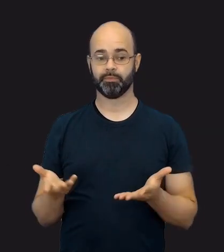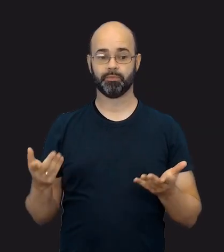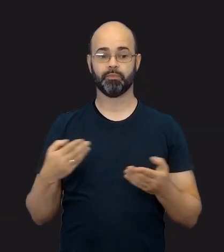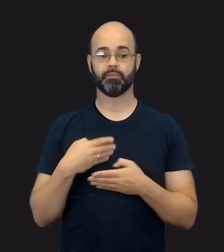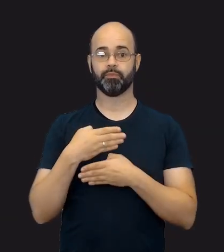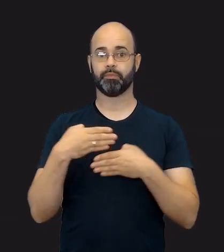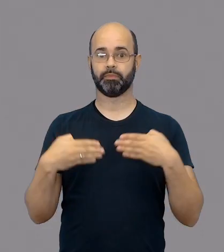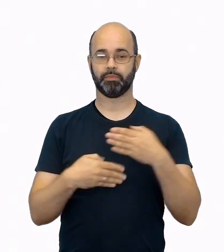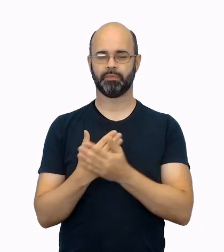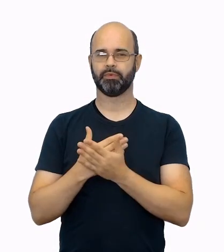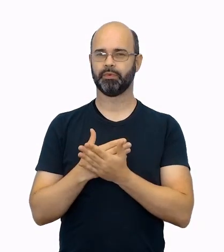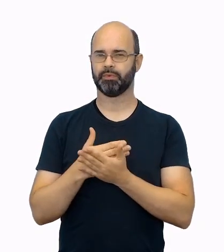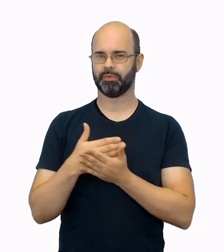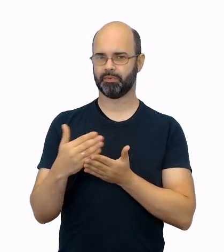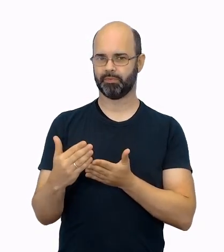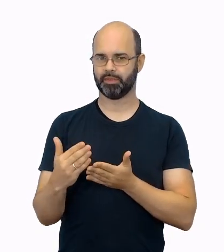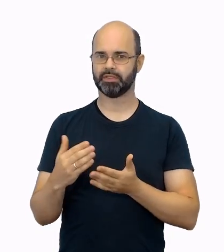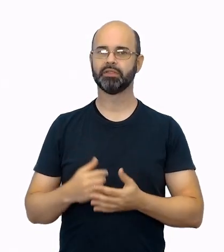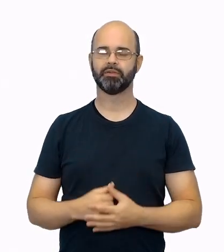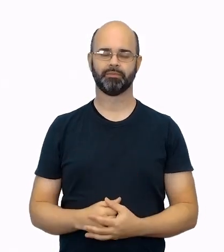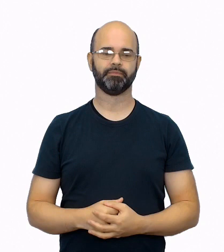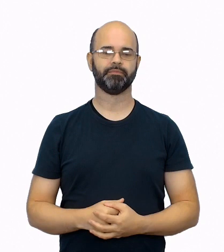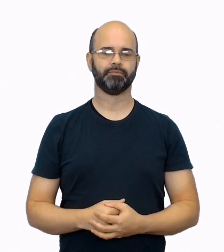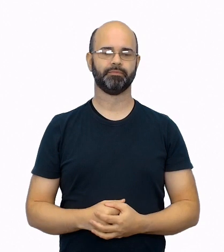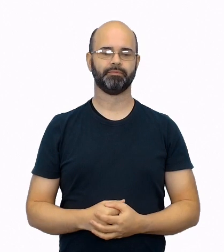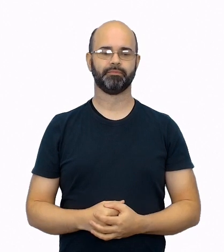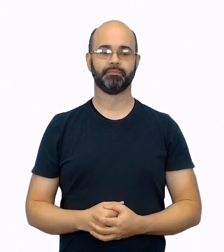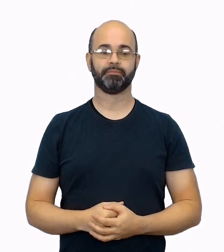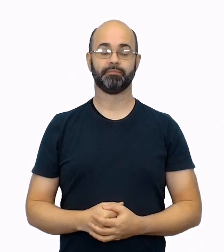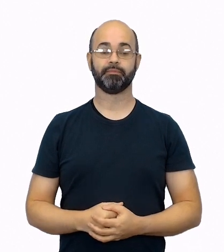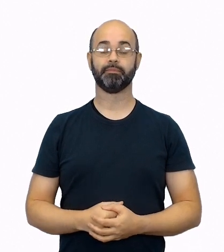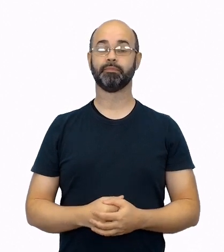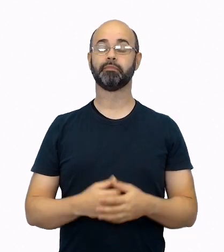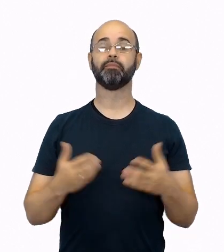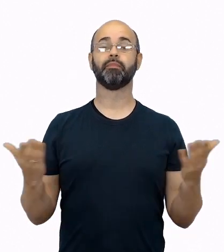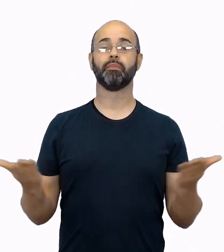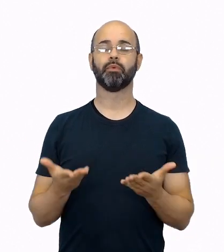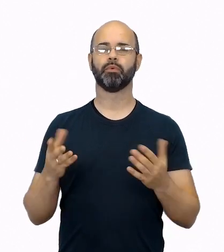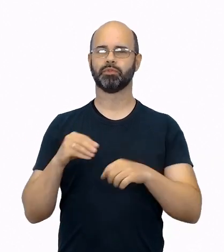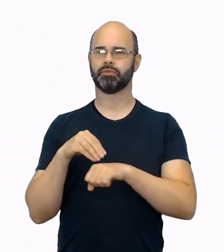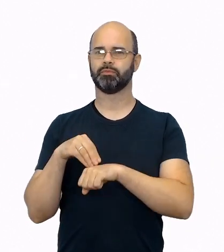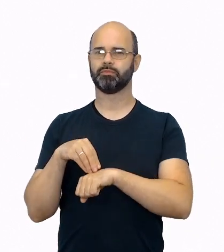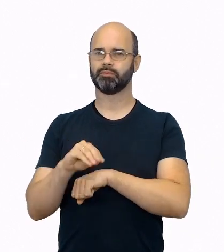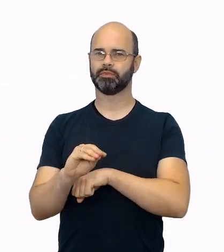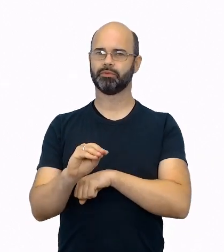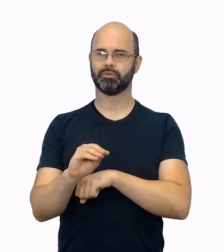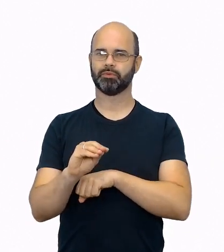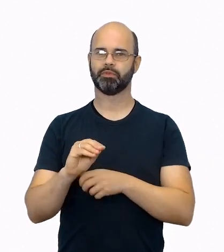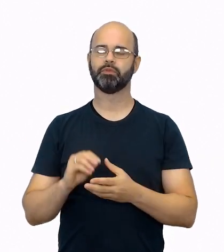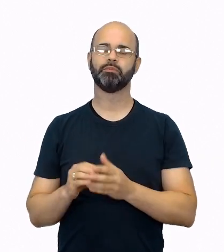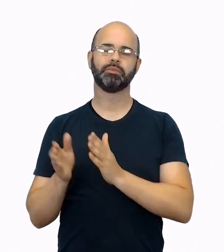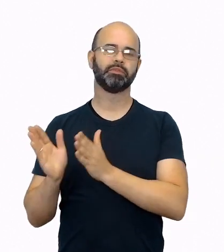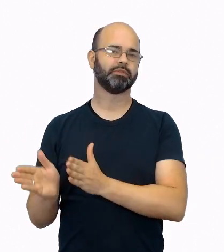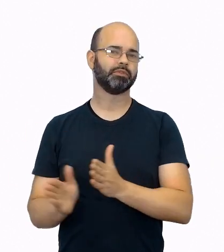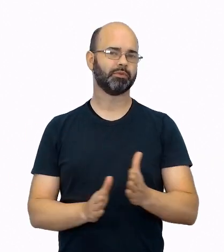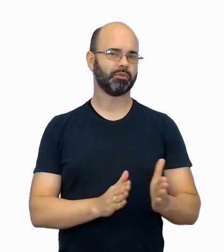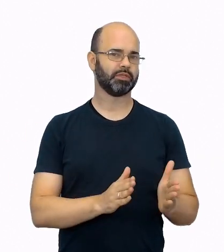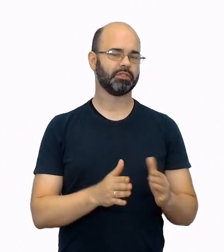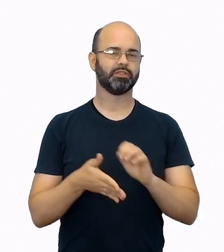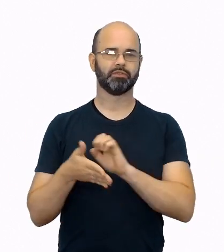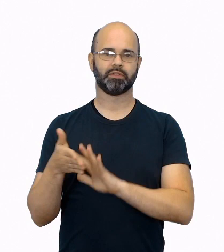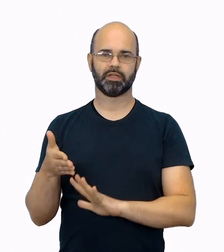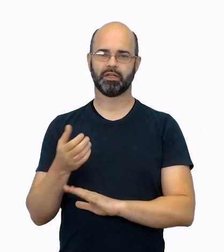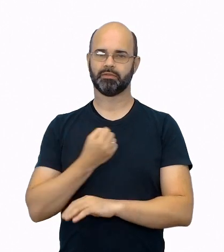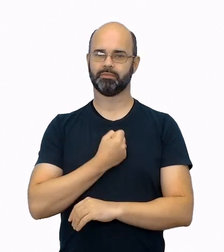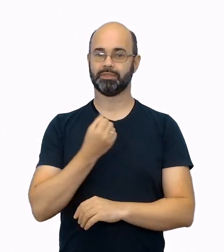nossa pauta de hoje, né? Então, hoje é a nossa pílula referente às sequências de atividade